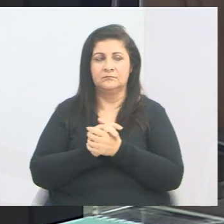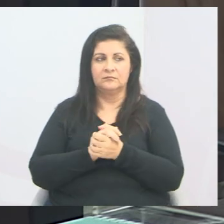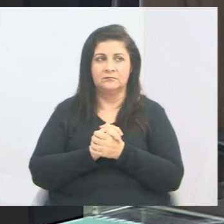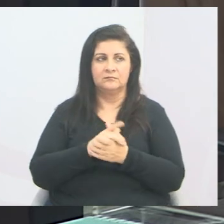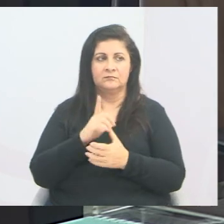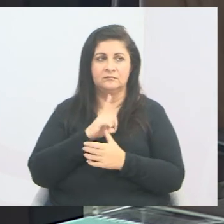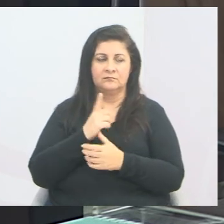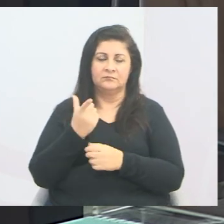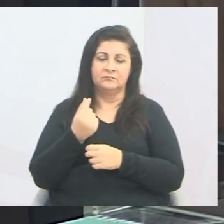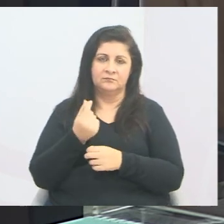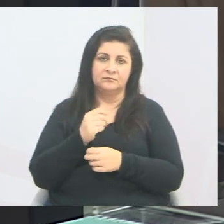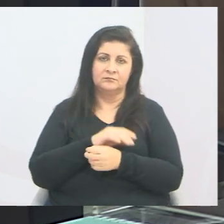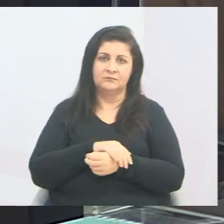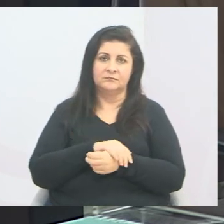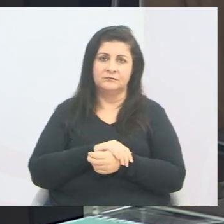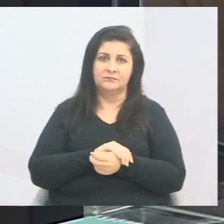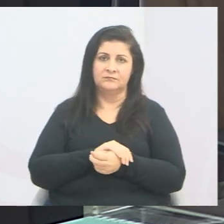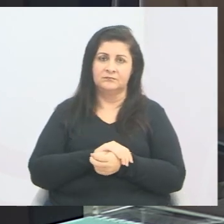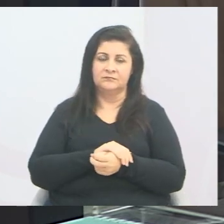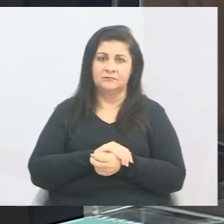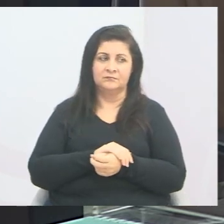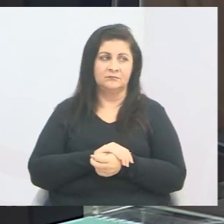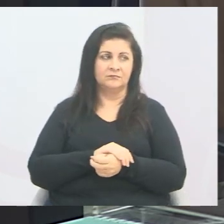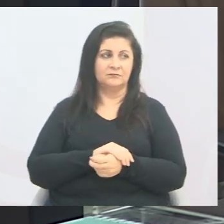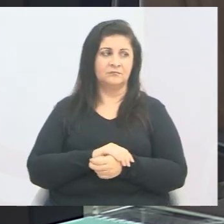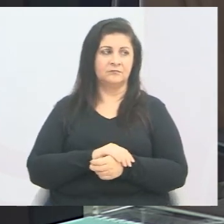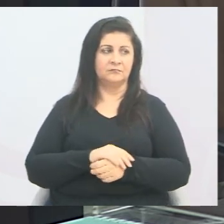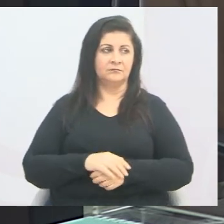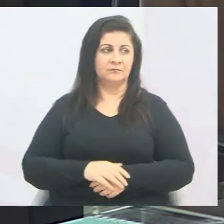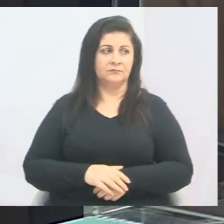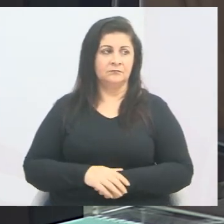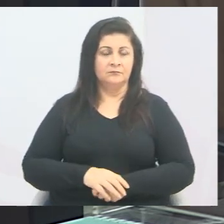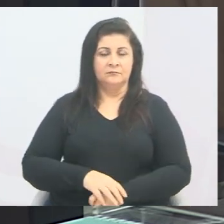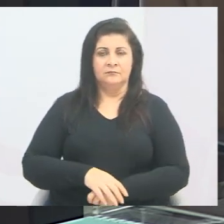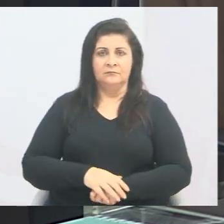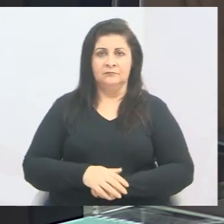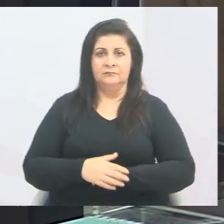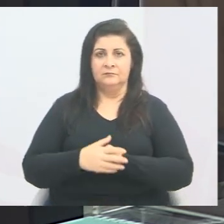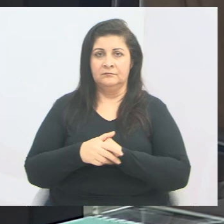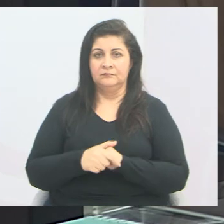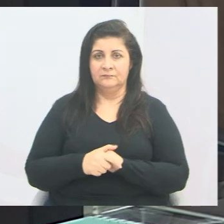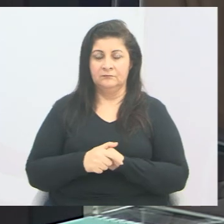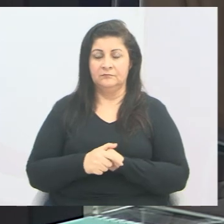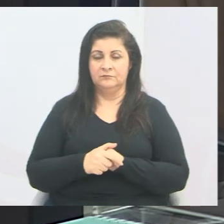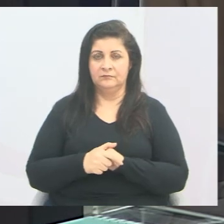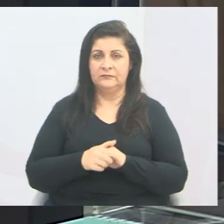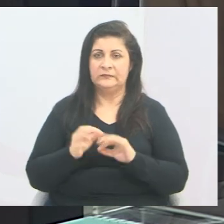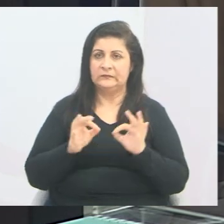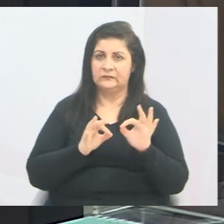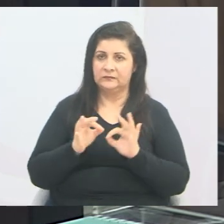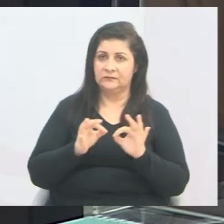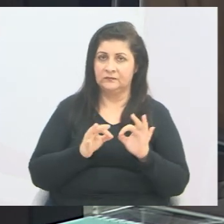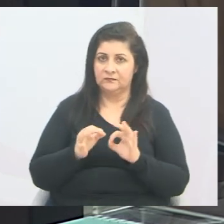para a despesa ter um comportamento dentro da